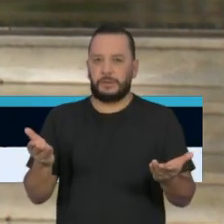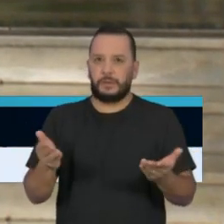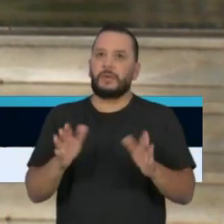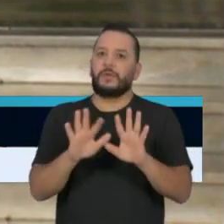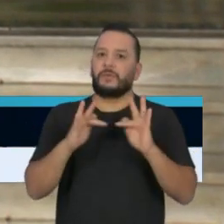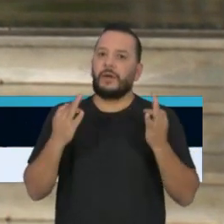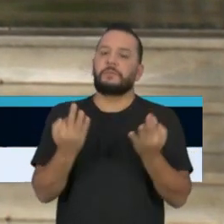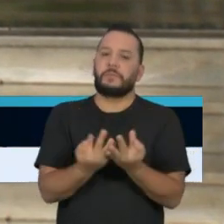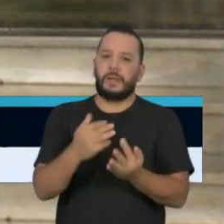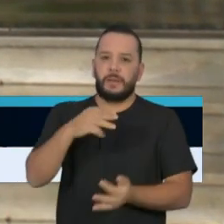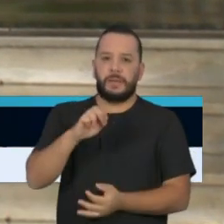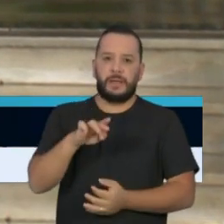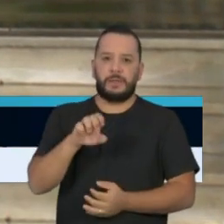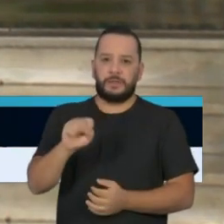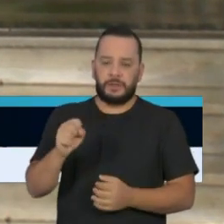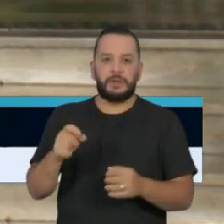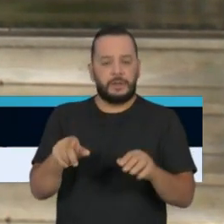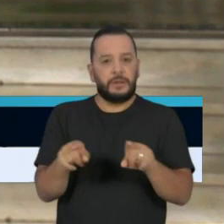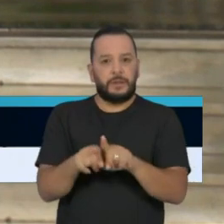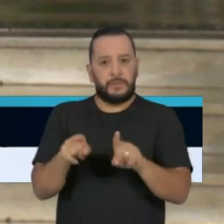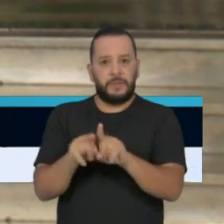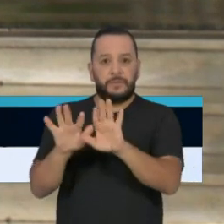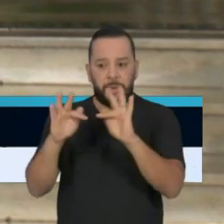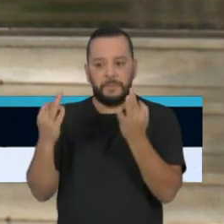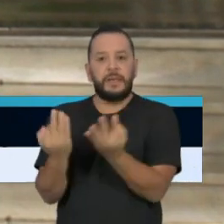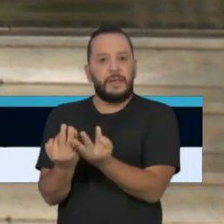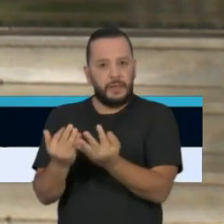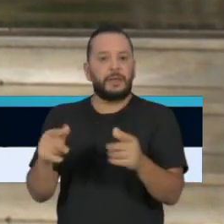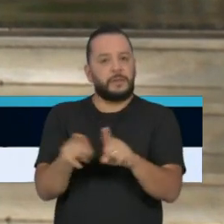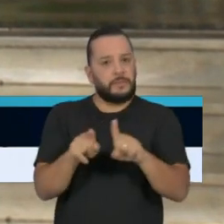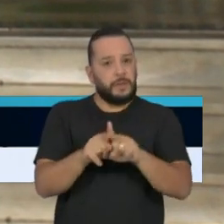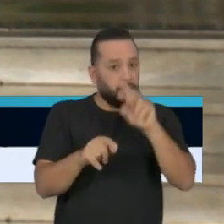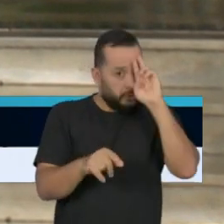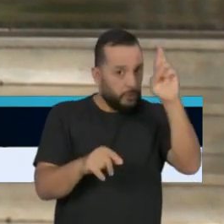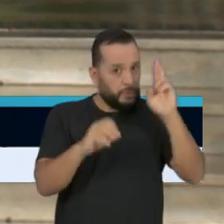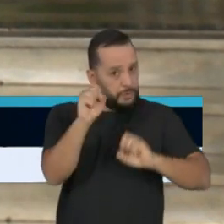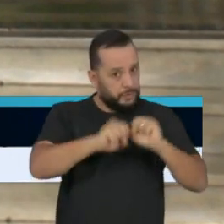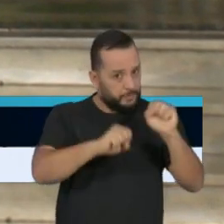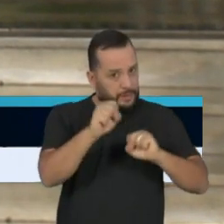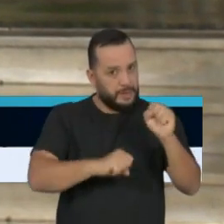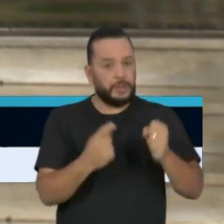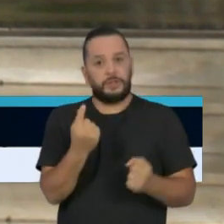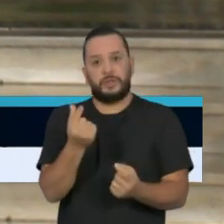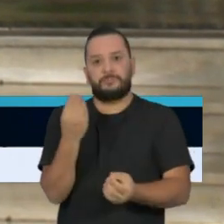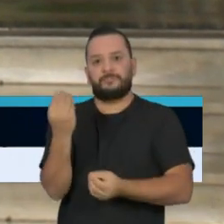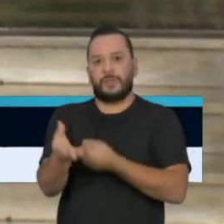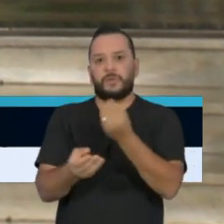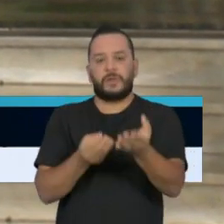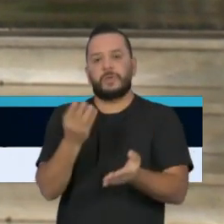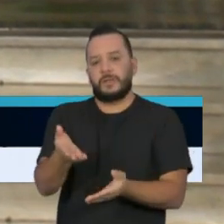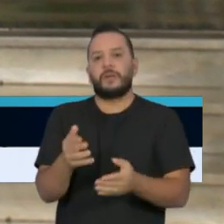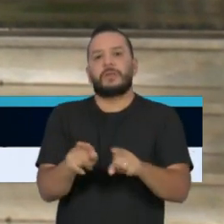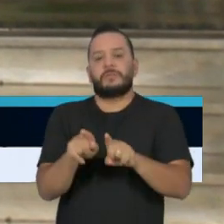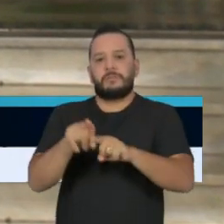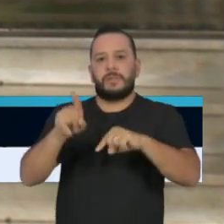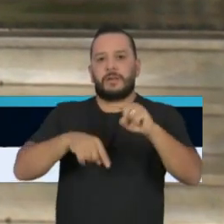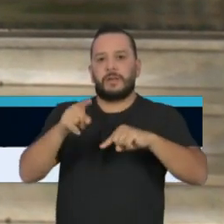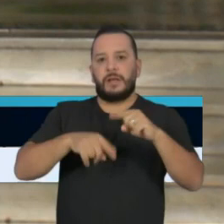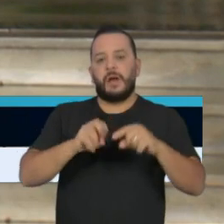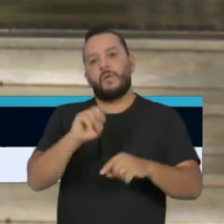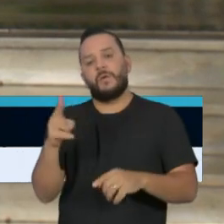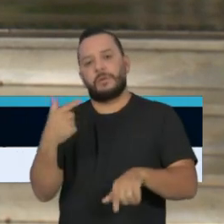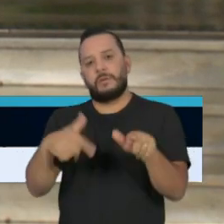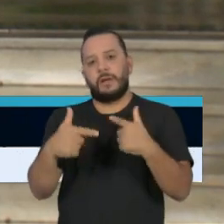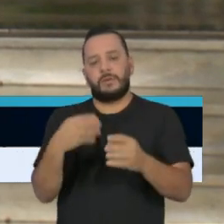familiarmente e empresarialmente, ofereceram as suas doações, muito obrigado. Vamos continuar seguindo na